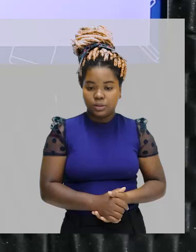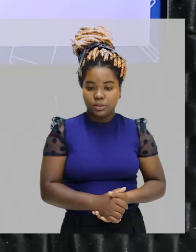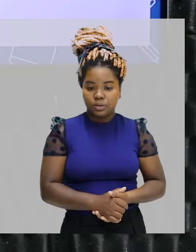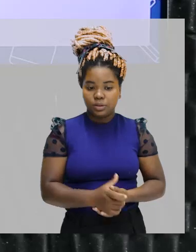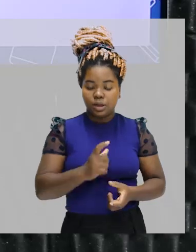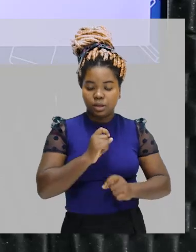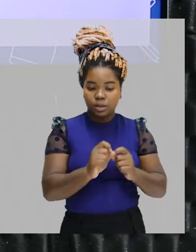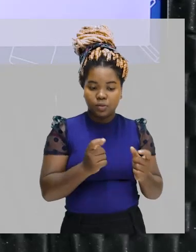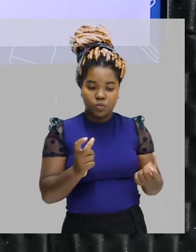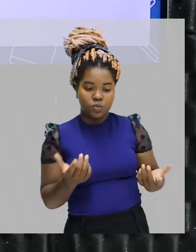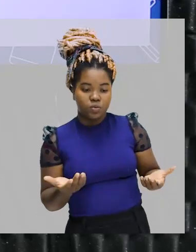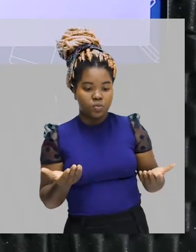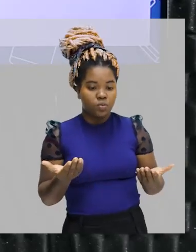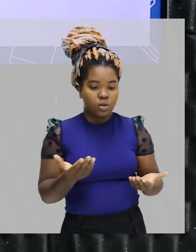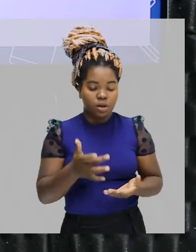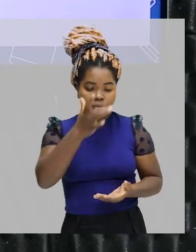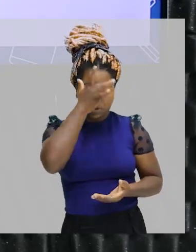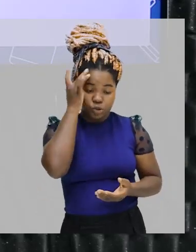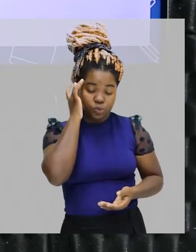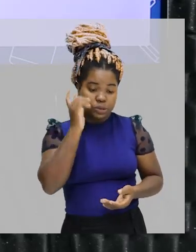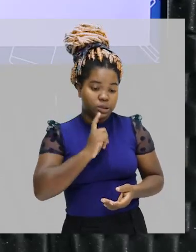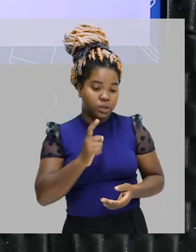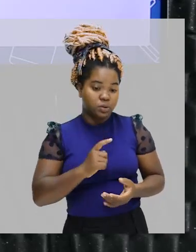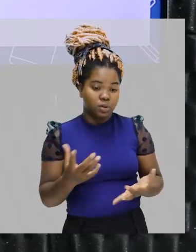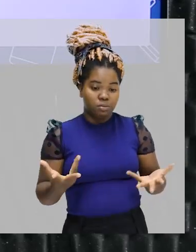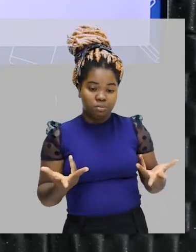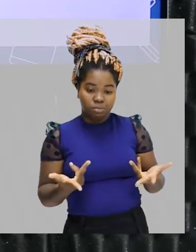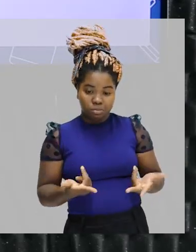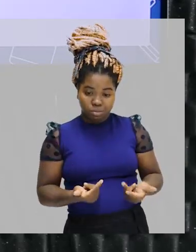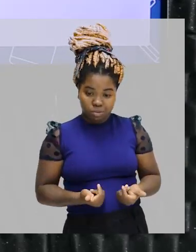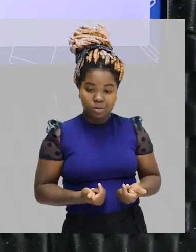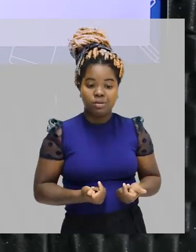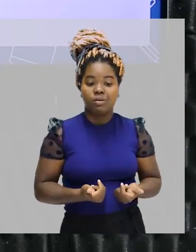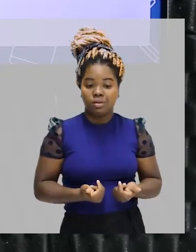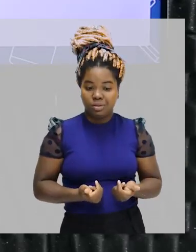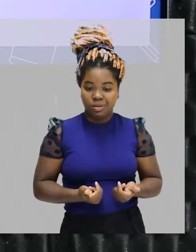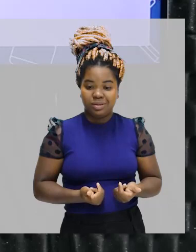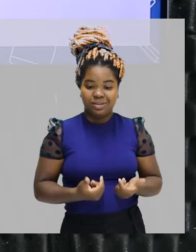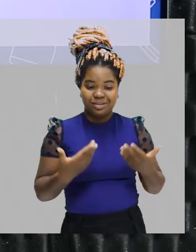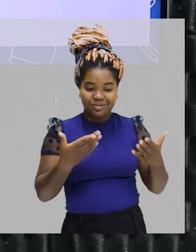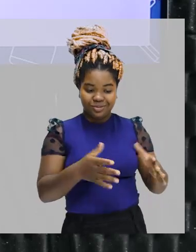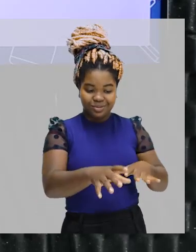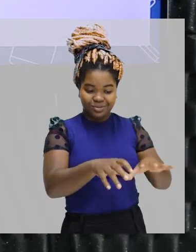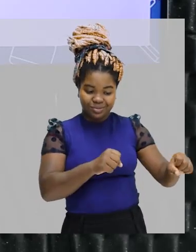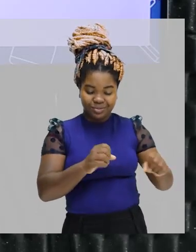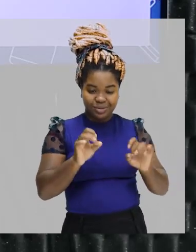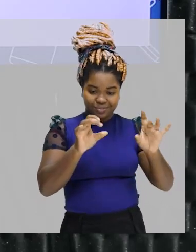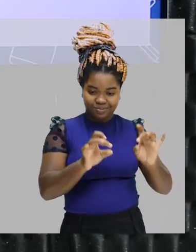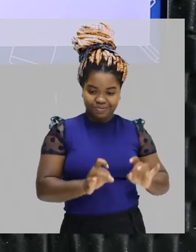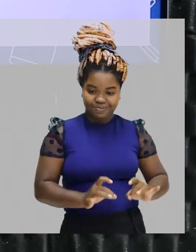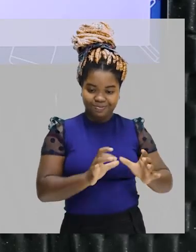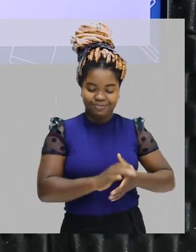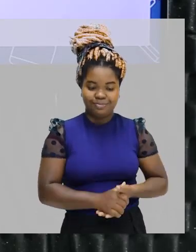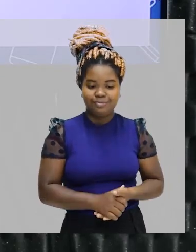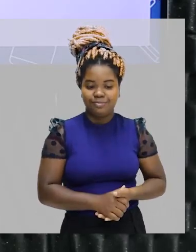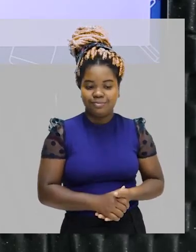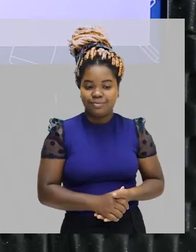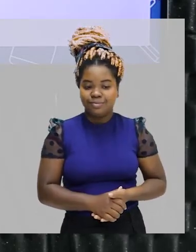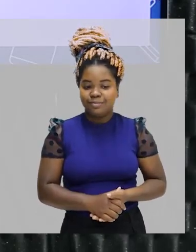ela requer que a pessoa tenha habilidades e qualificações especiais. Normalmente, o